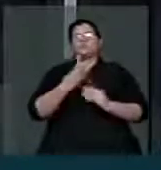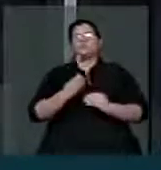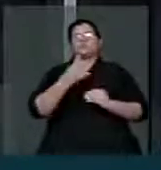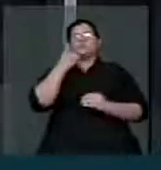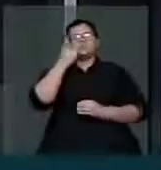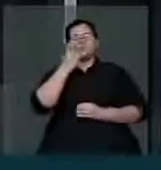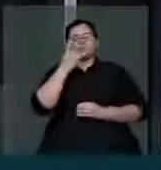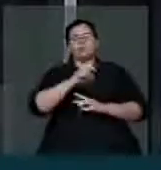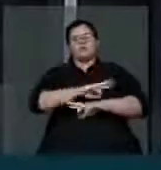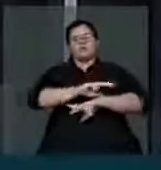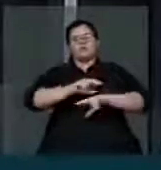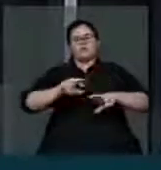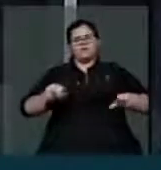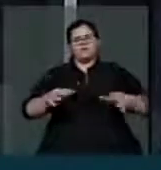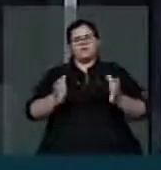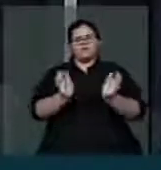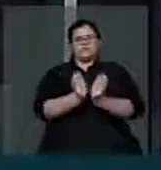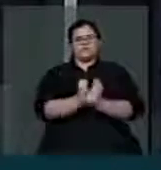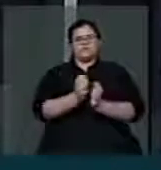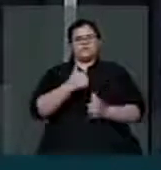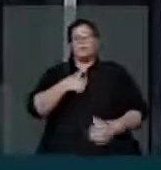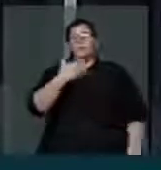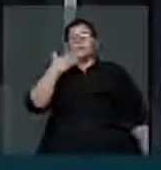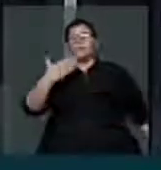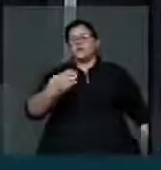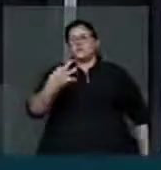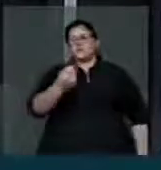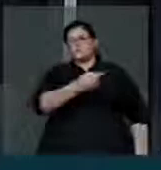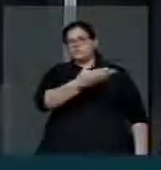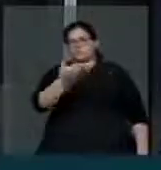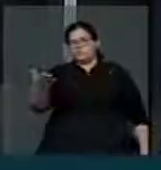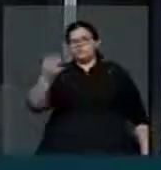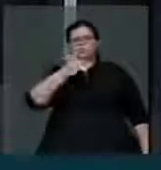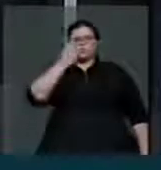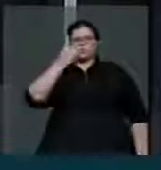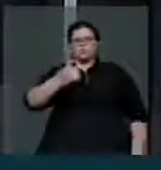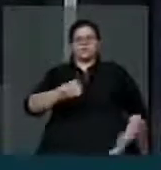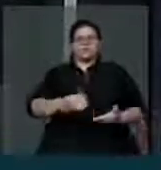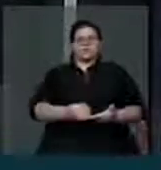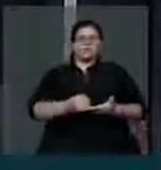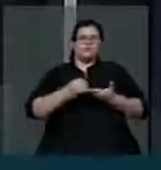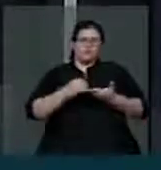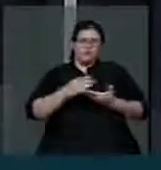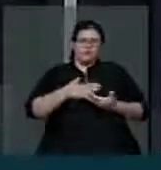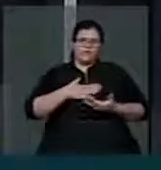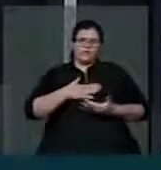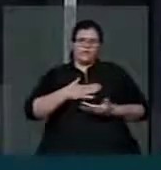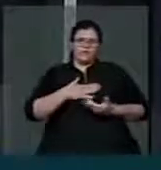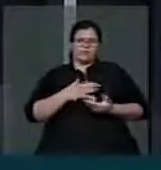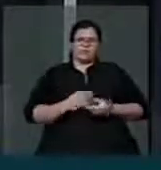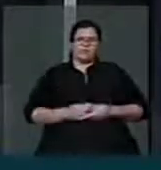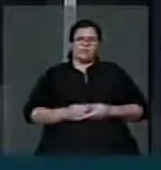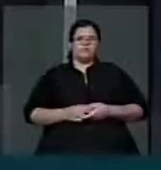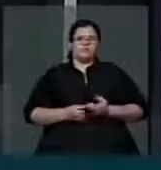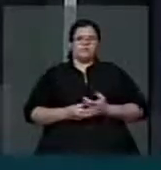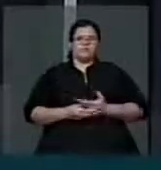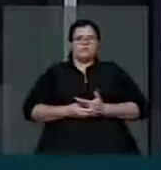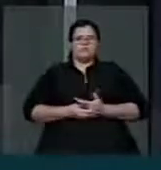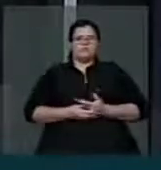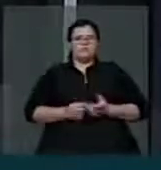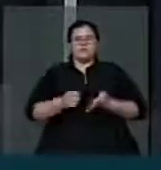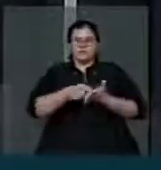eu vou pedir aqui a todos os deputados que apoiem o projeto de iniciativa popular,